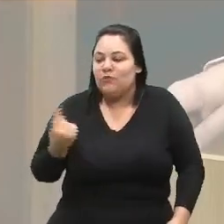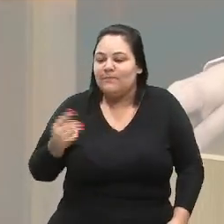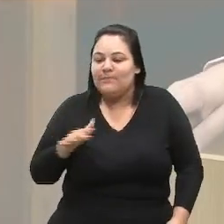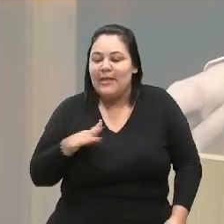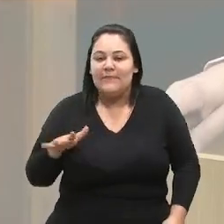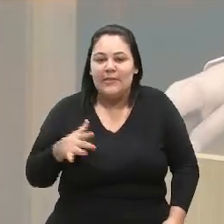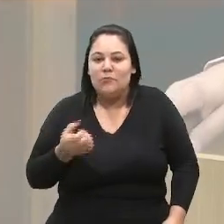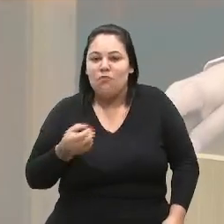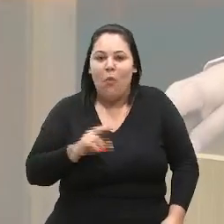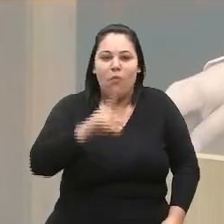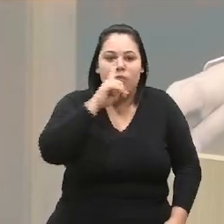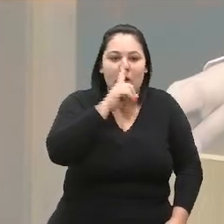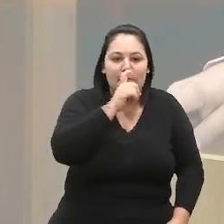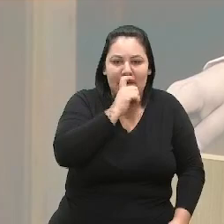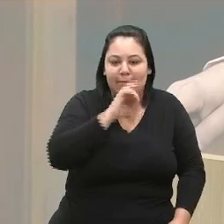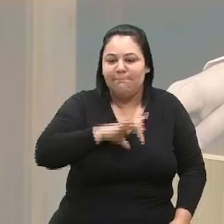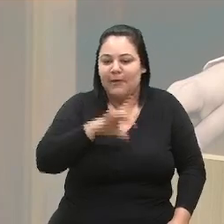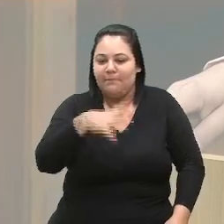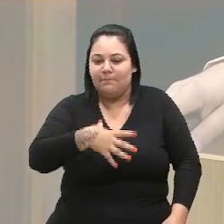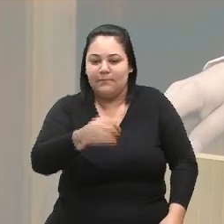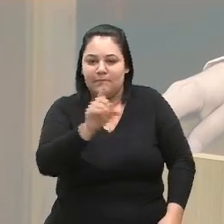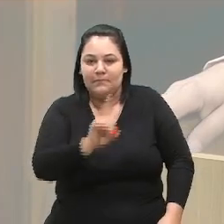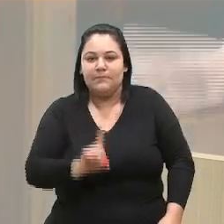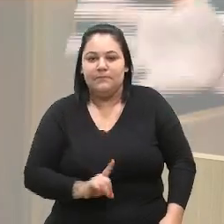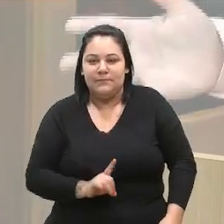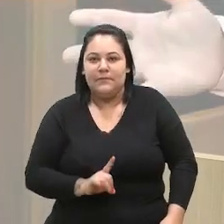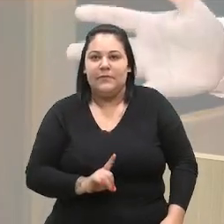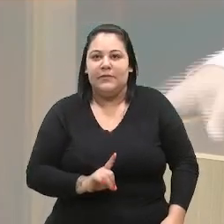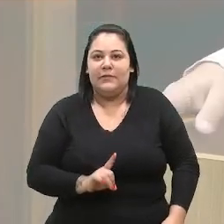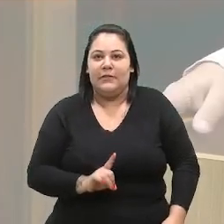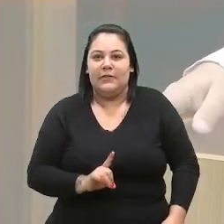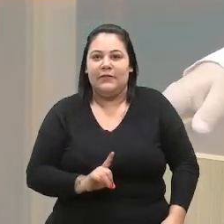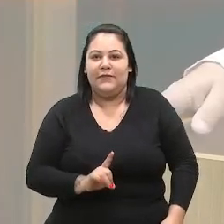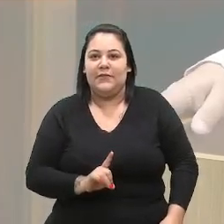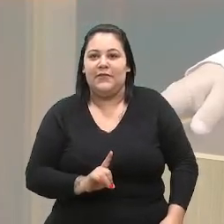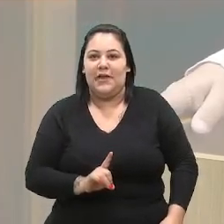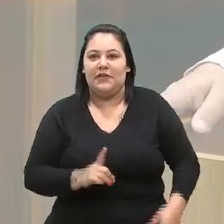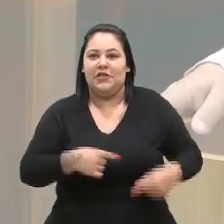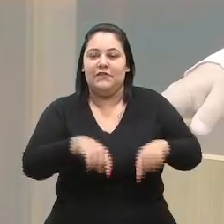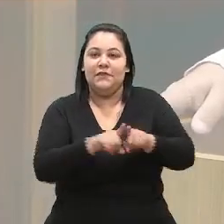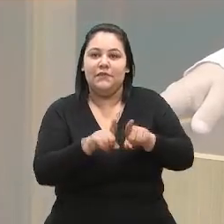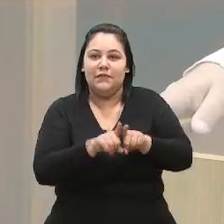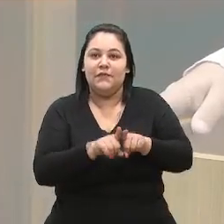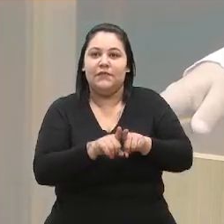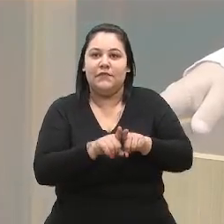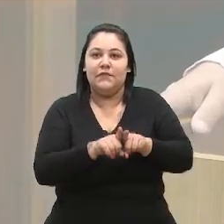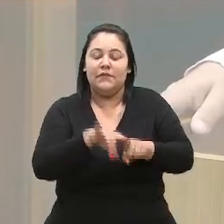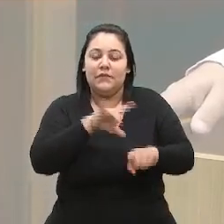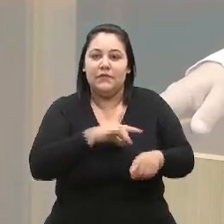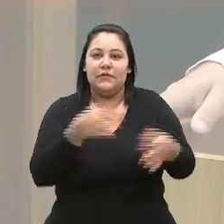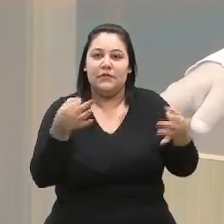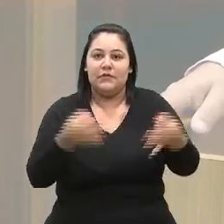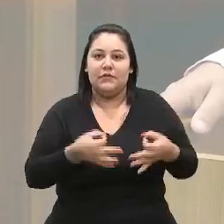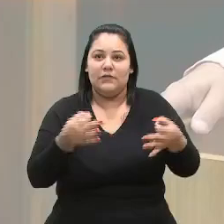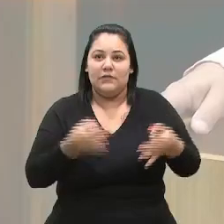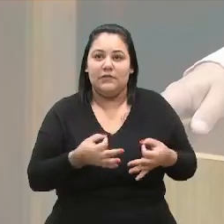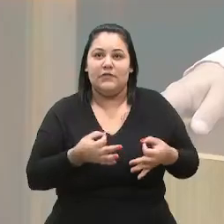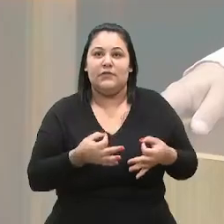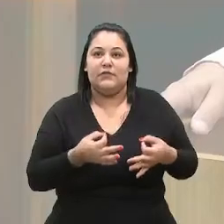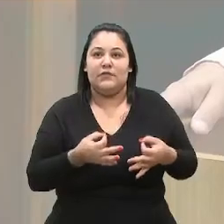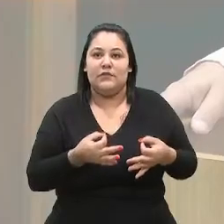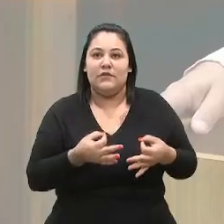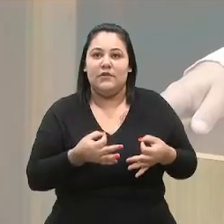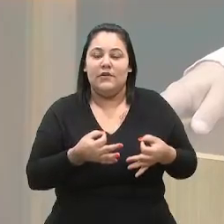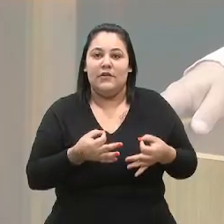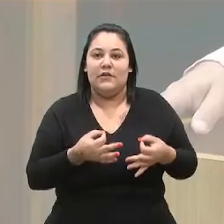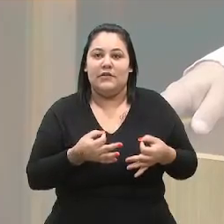pais de filhos atípicos. Eu quero dizer que o meu mandato é parceiro e tenho certeza que todas as colegas e todos